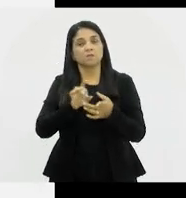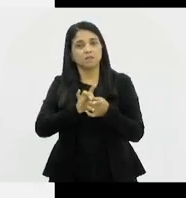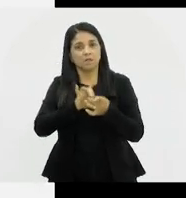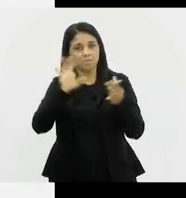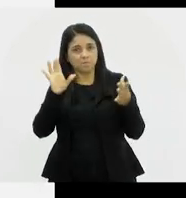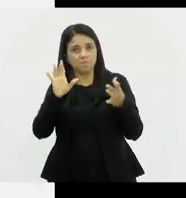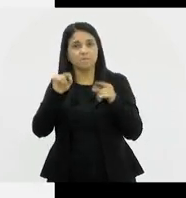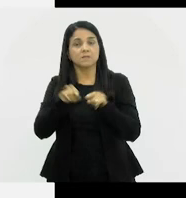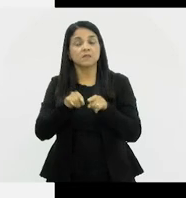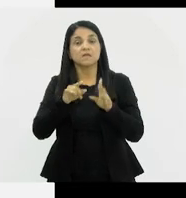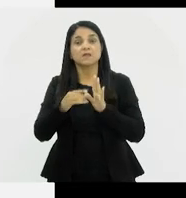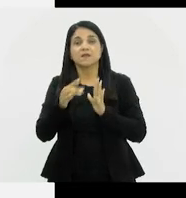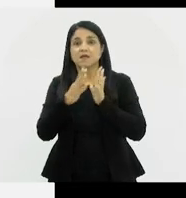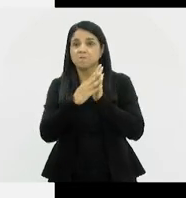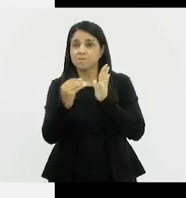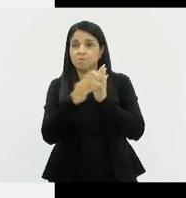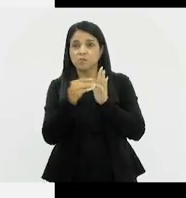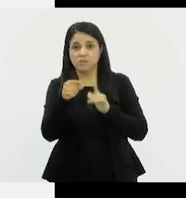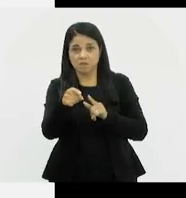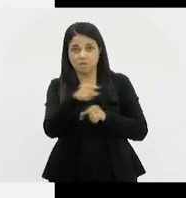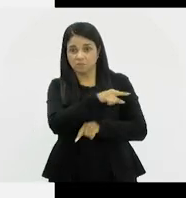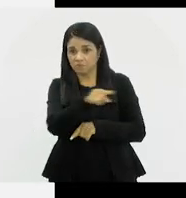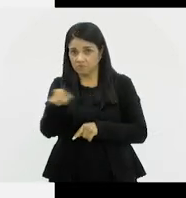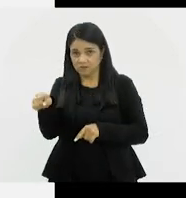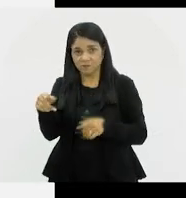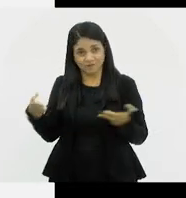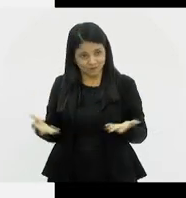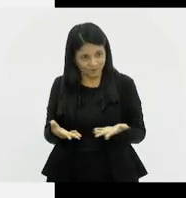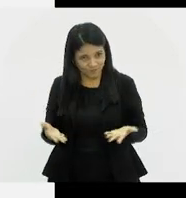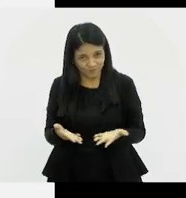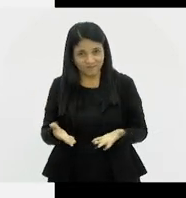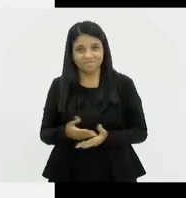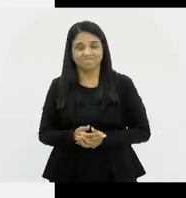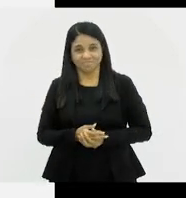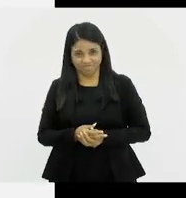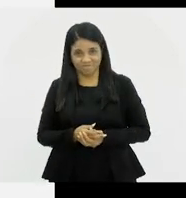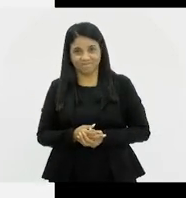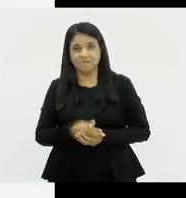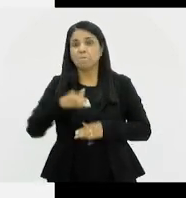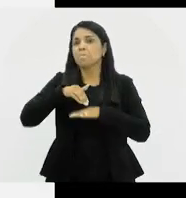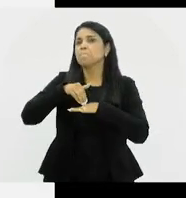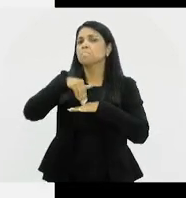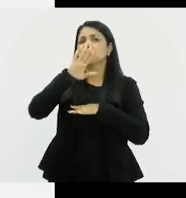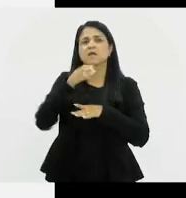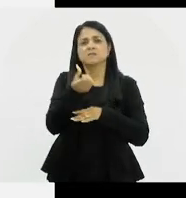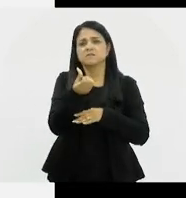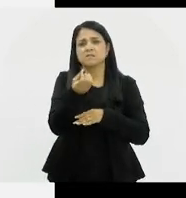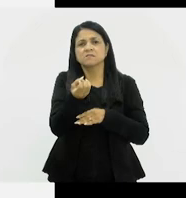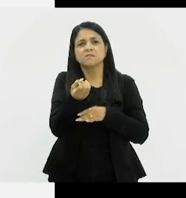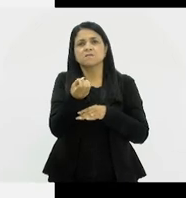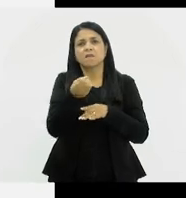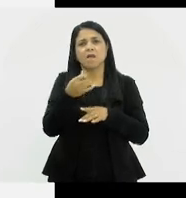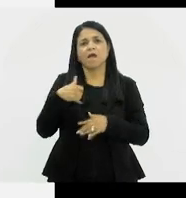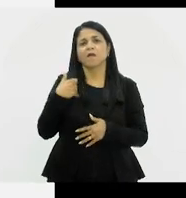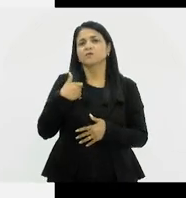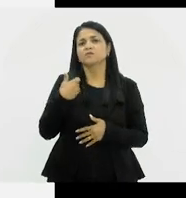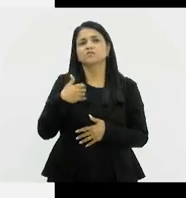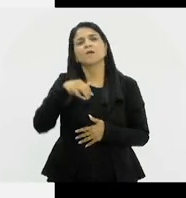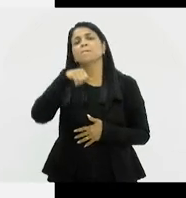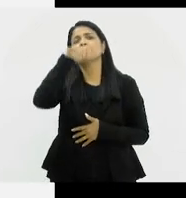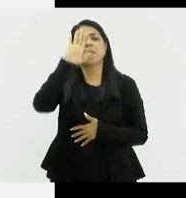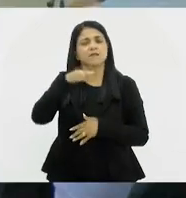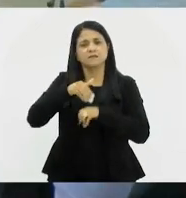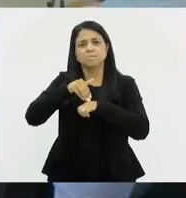aqui exemplo de todos que vocês estão aqui. Quem tem mais de 60 anos, levanta a mão aqui.